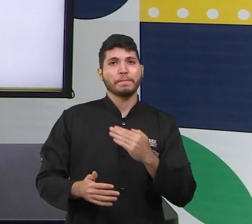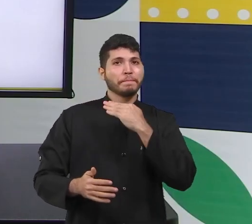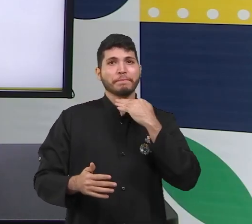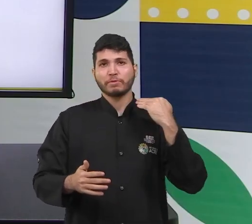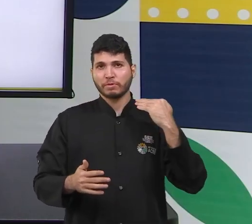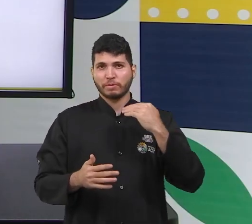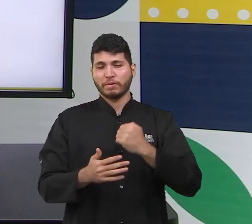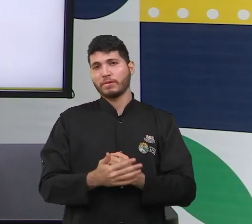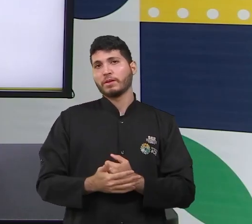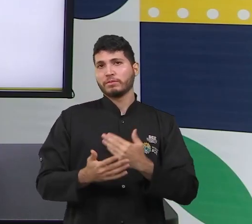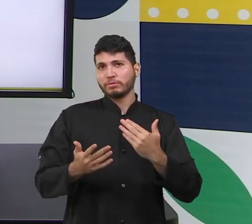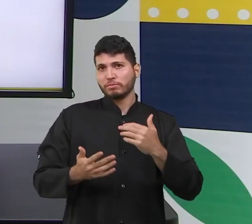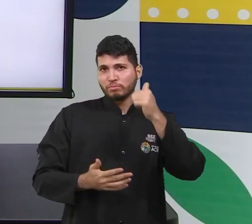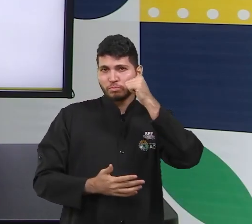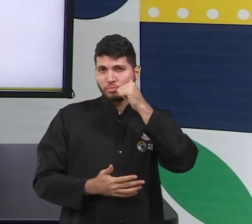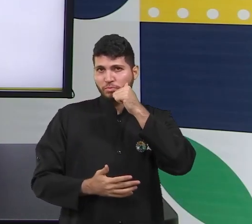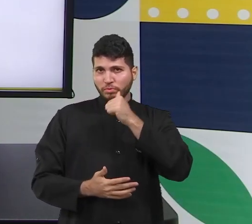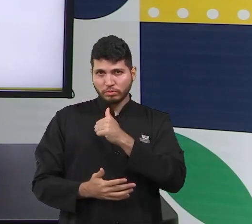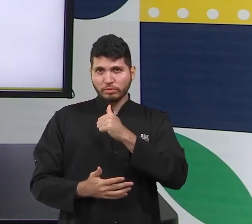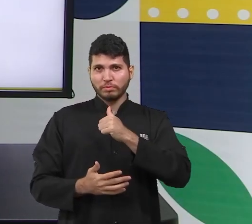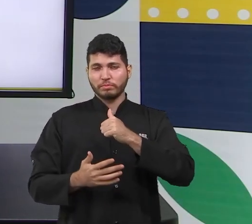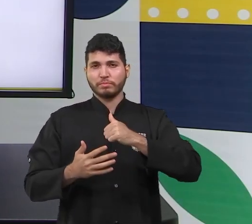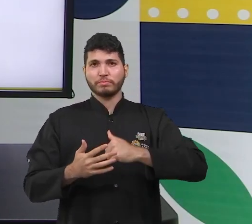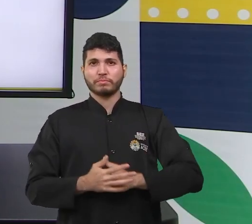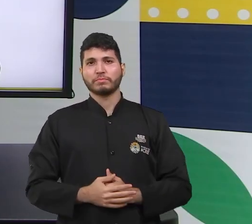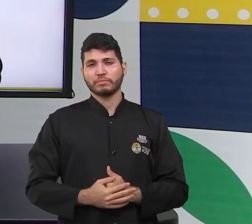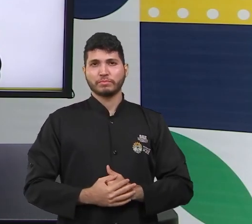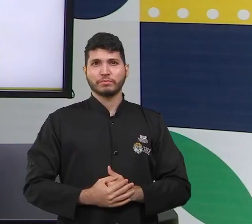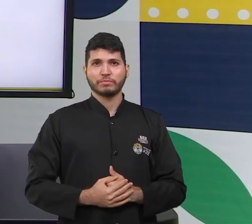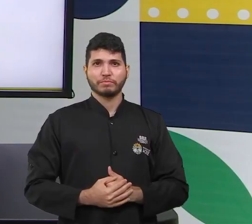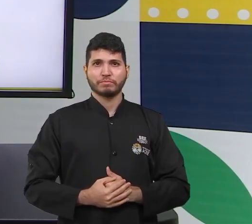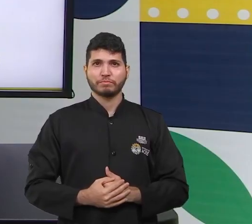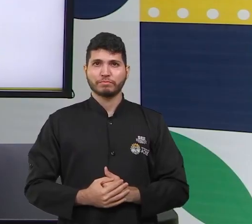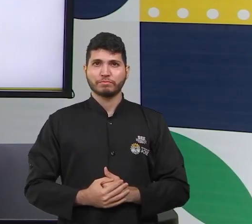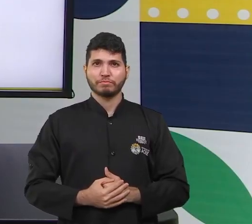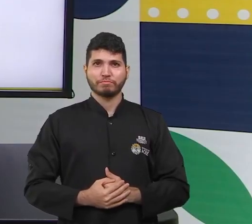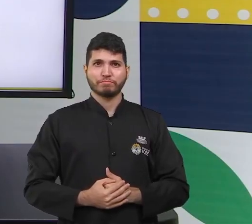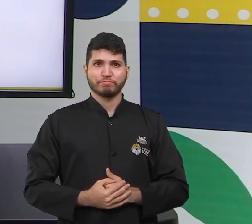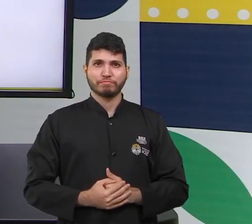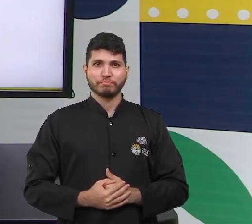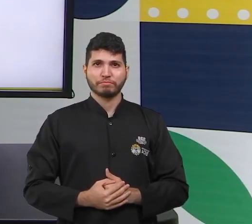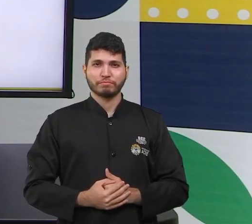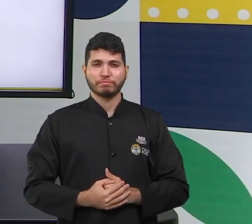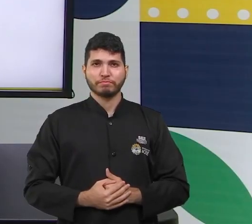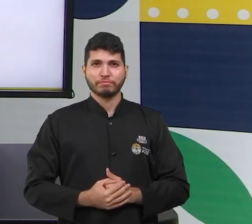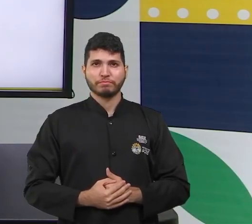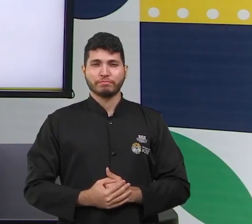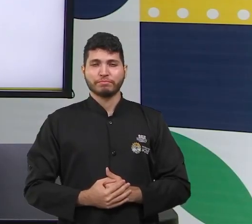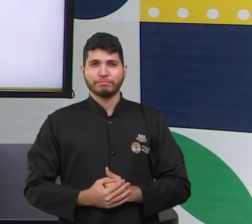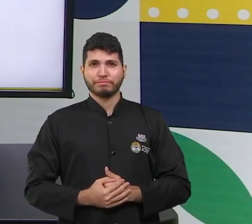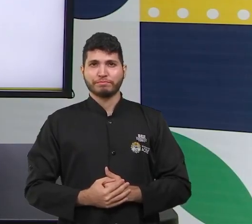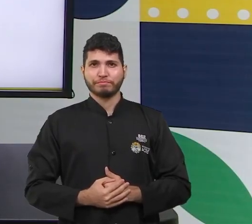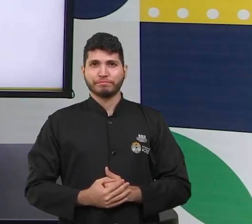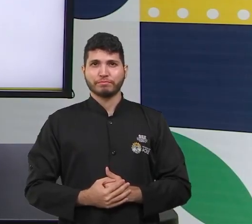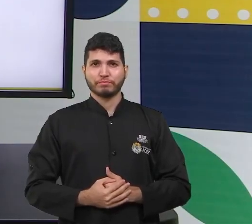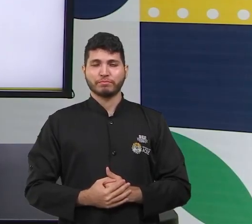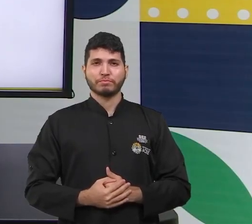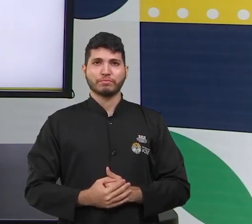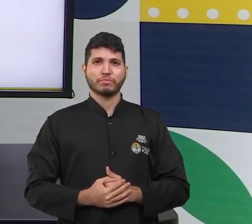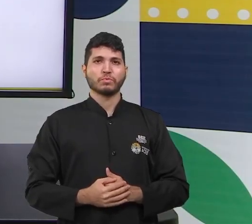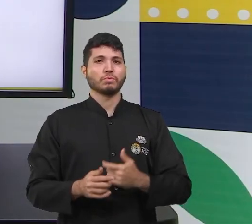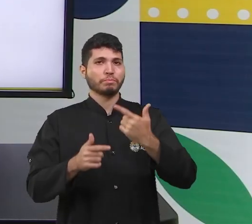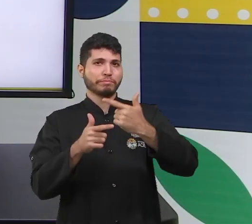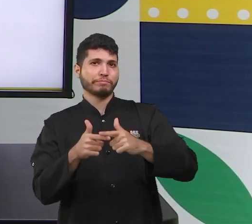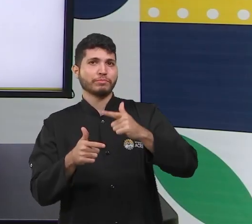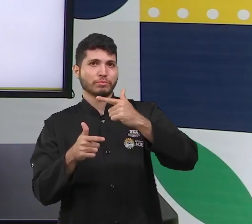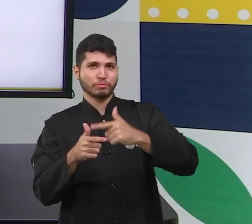de mulheres. Vai mudar o autor e a causa, mas o